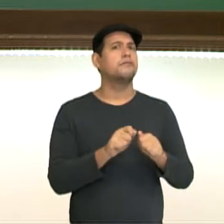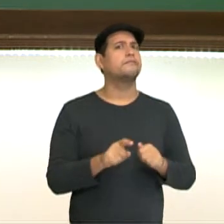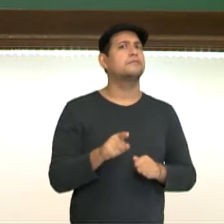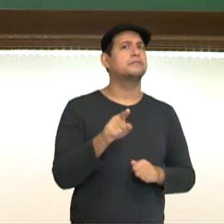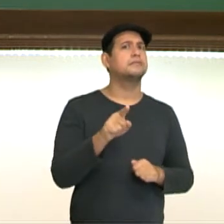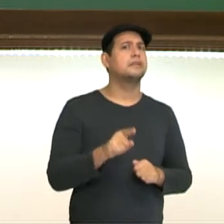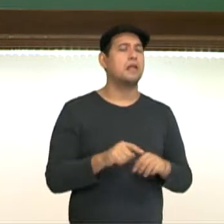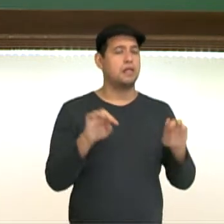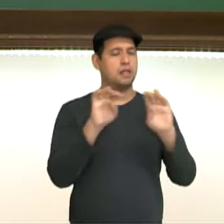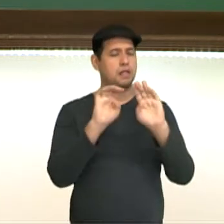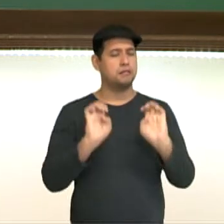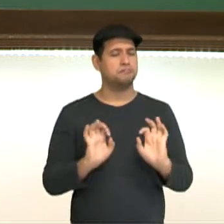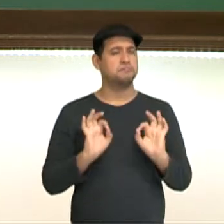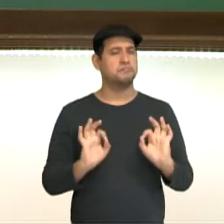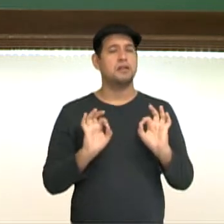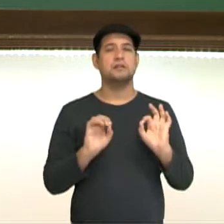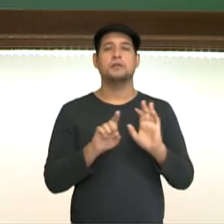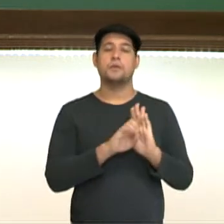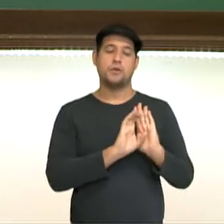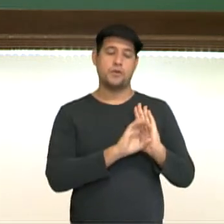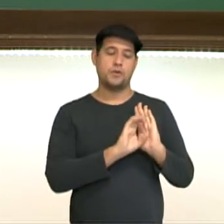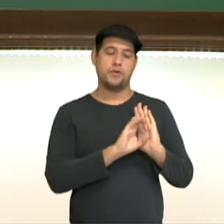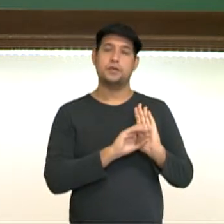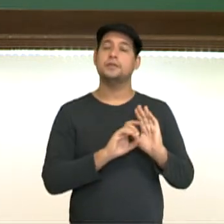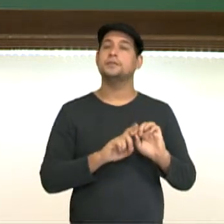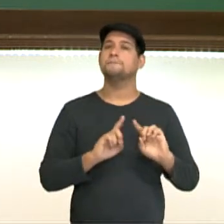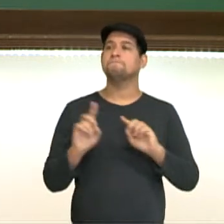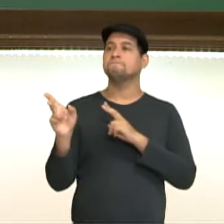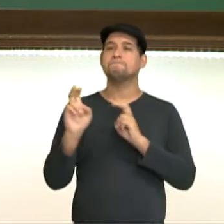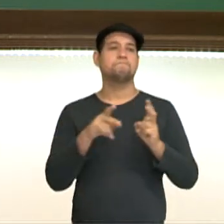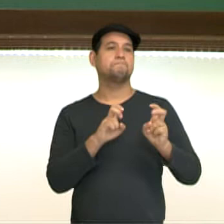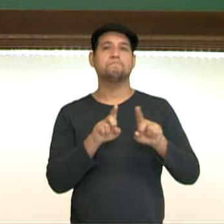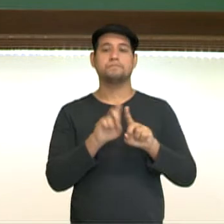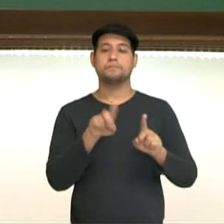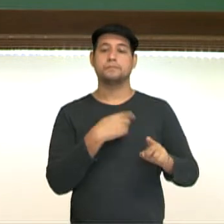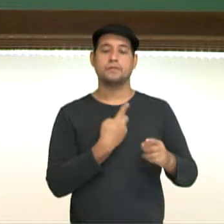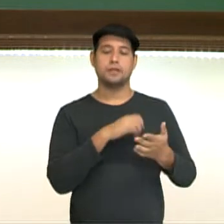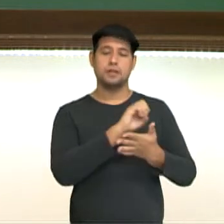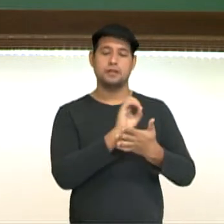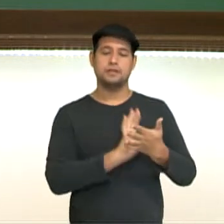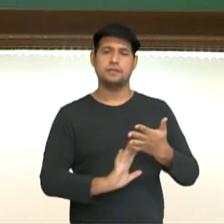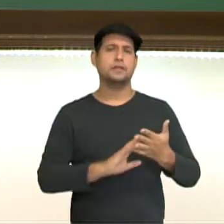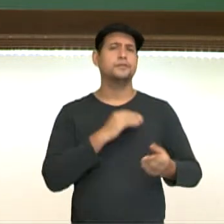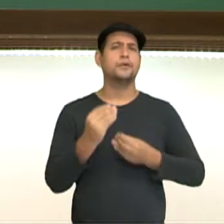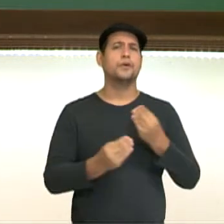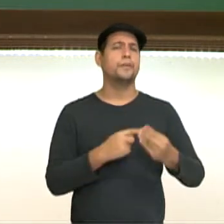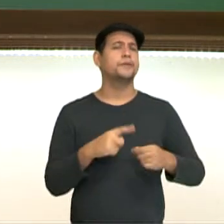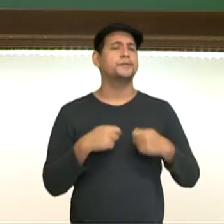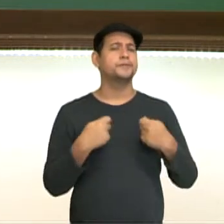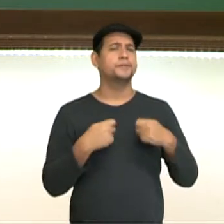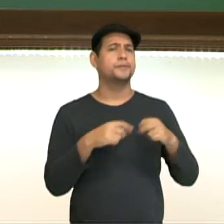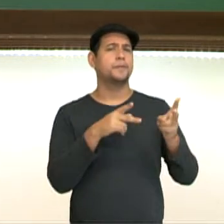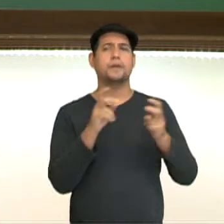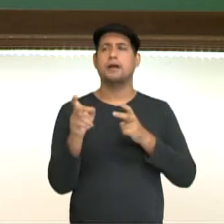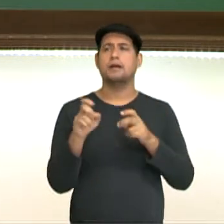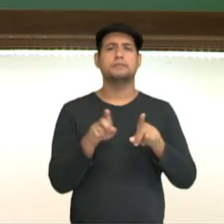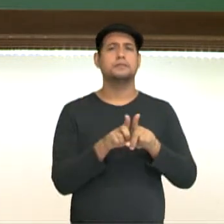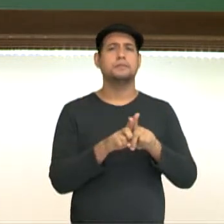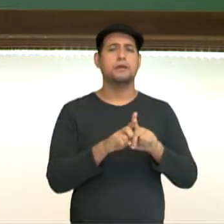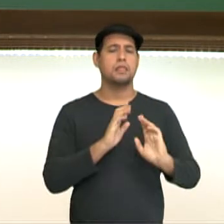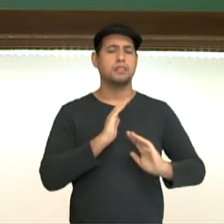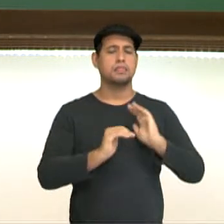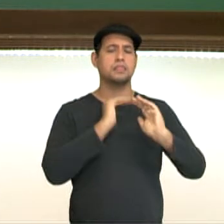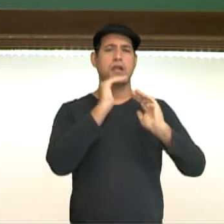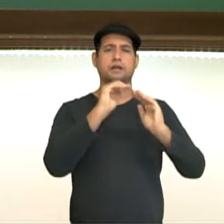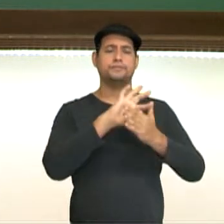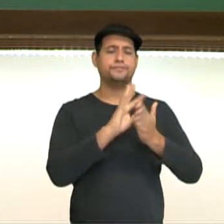uma estruturação do conceito. E, observando a nossa atividade, como devemos observar este